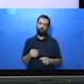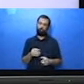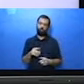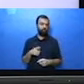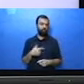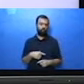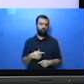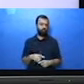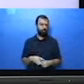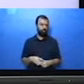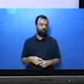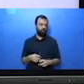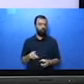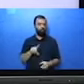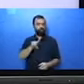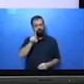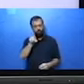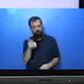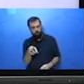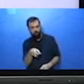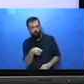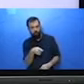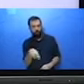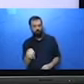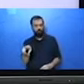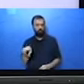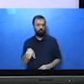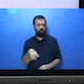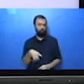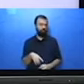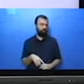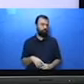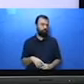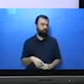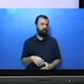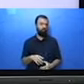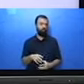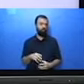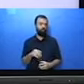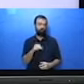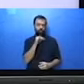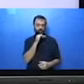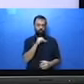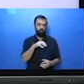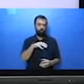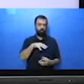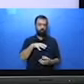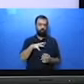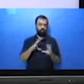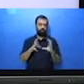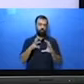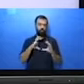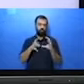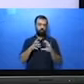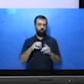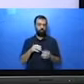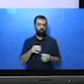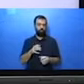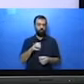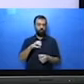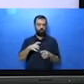representam imagens curvas. Assim, são exemplos o cilindro, o cone, a esfera,